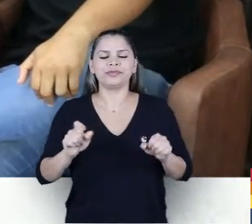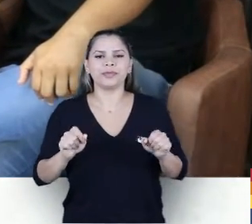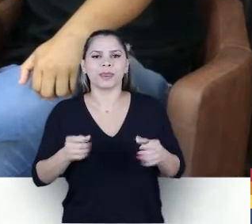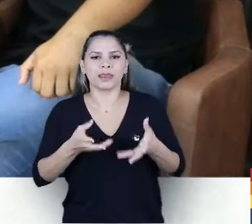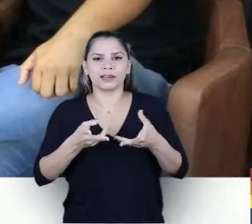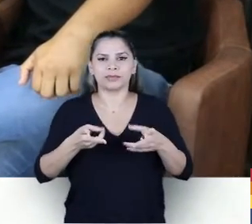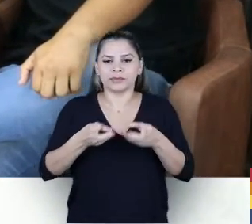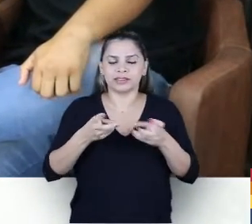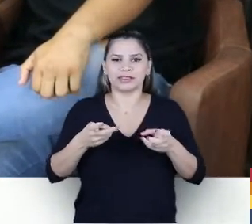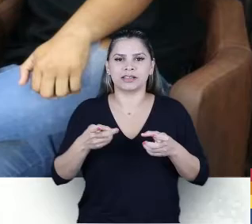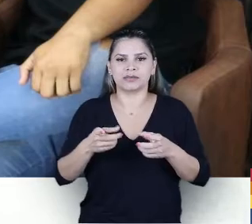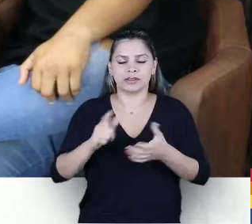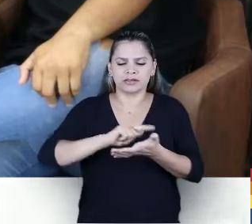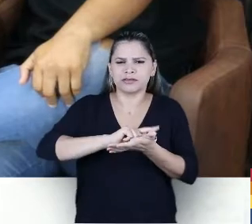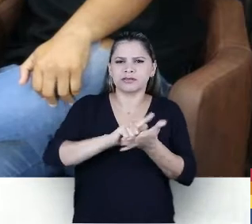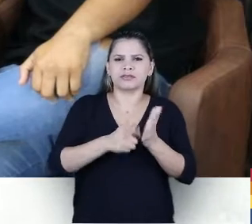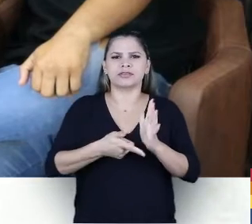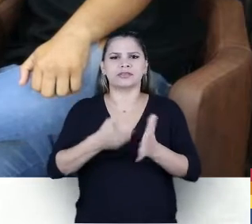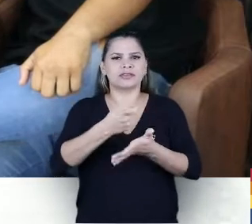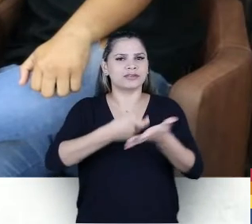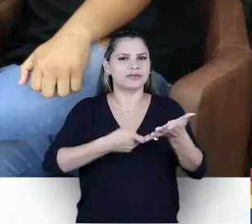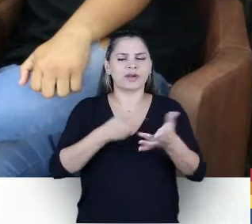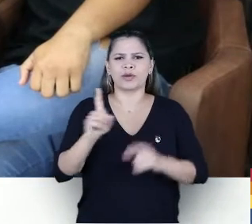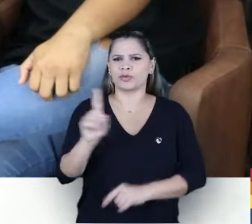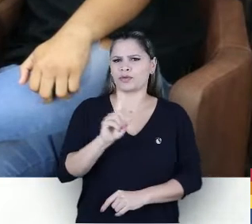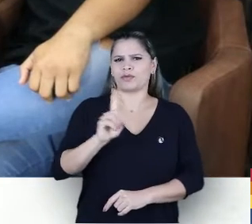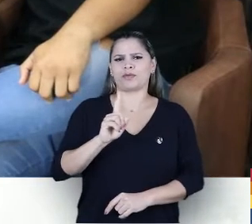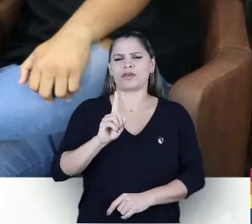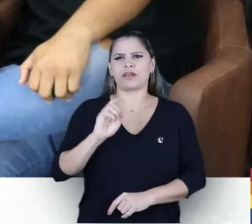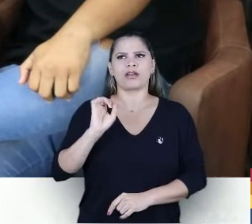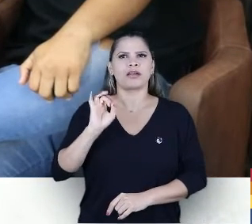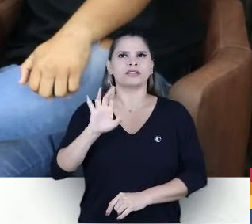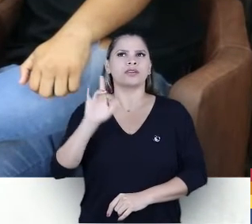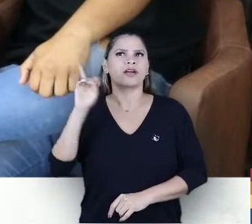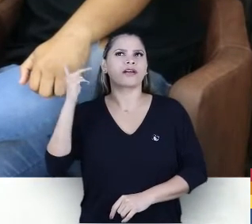aluno se mova, com que esse aluno perceba